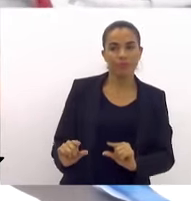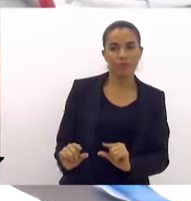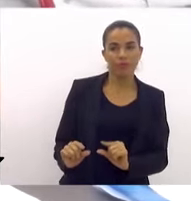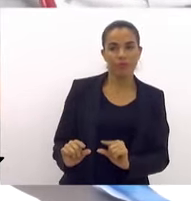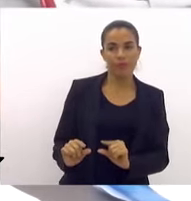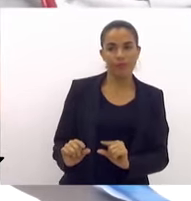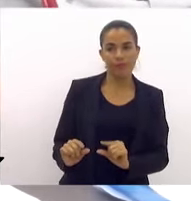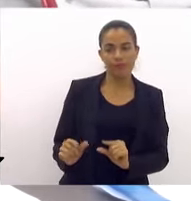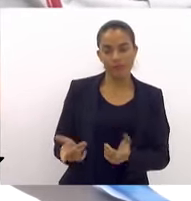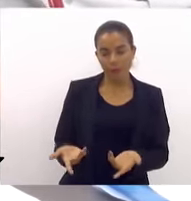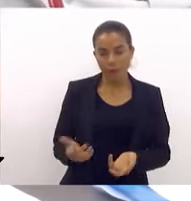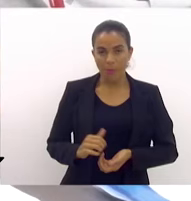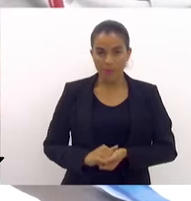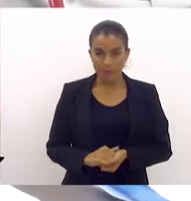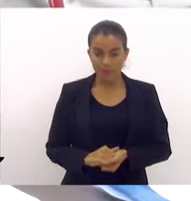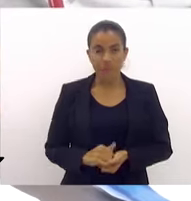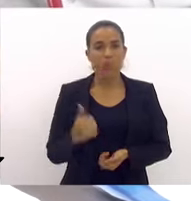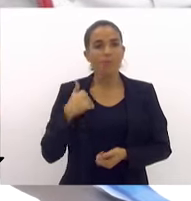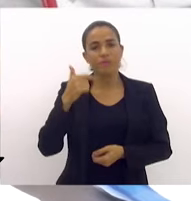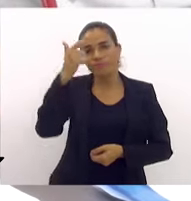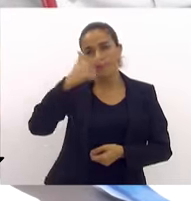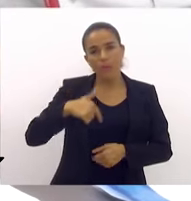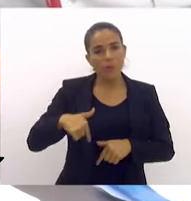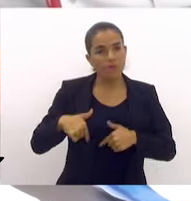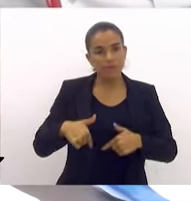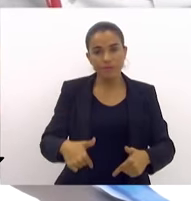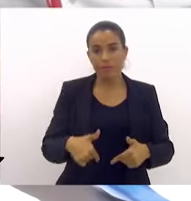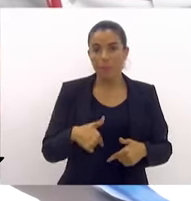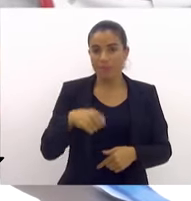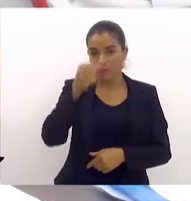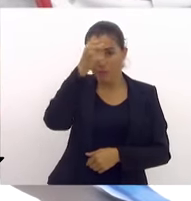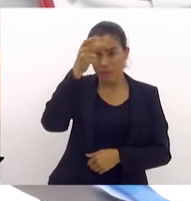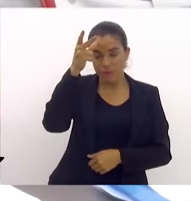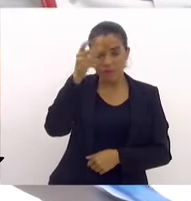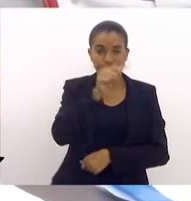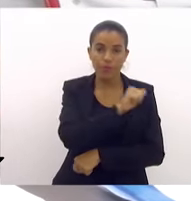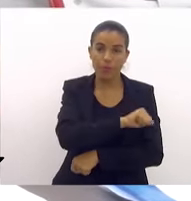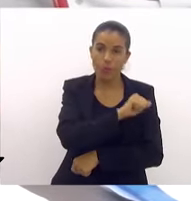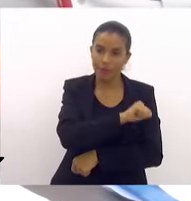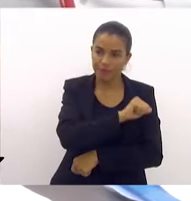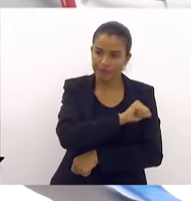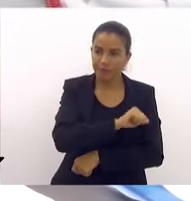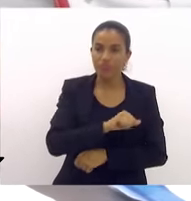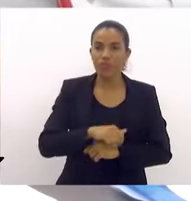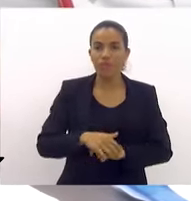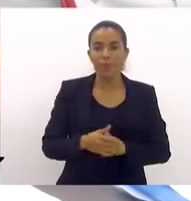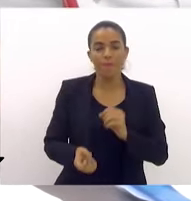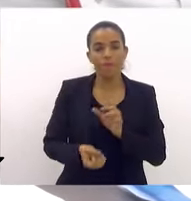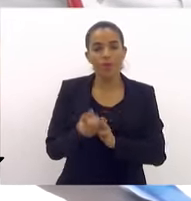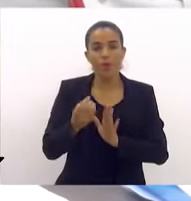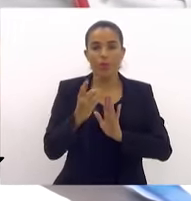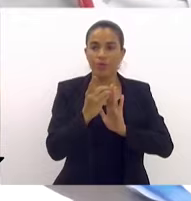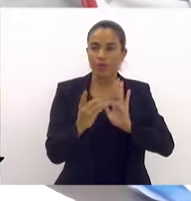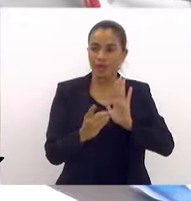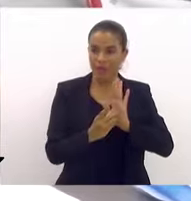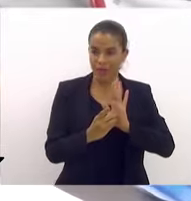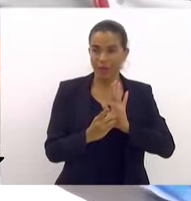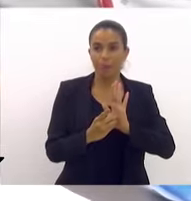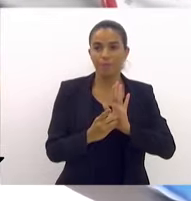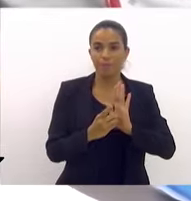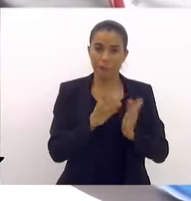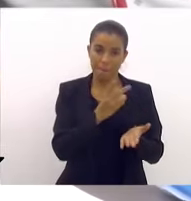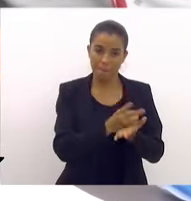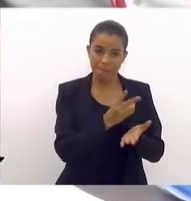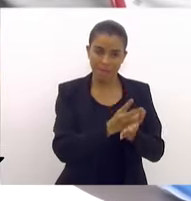raquética. Muito bem. Aí o que eu fiz? Eu vi que o município do Rio fez um decreto dando para essas